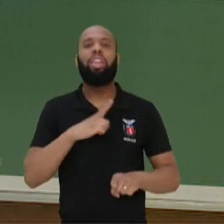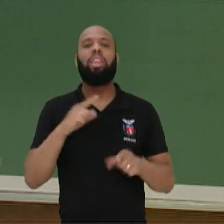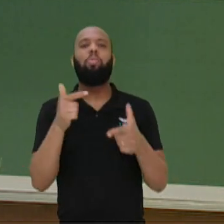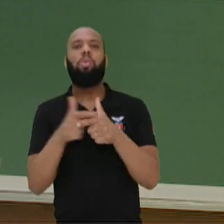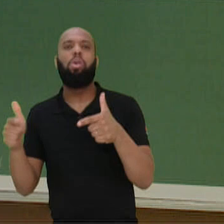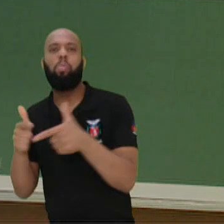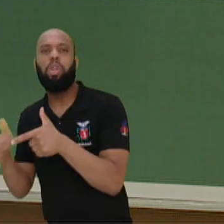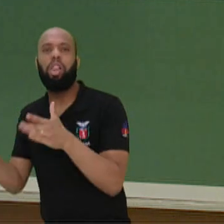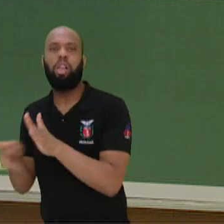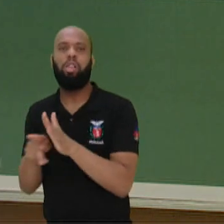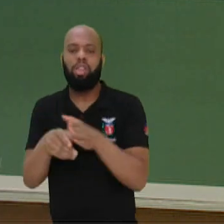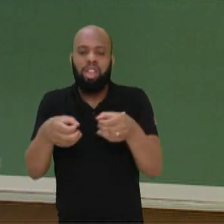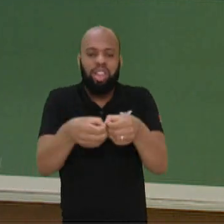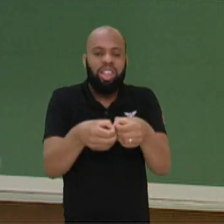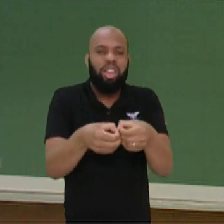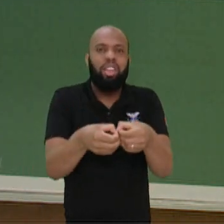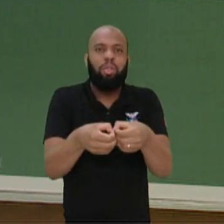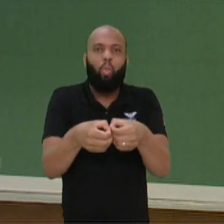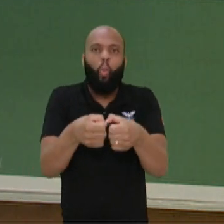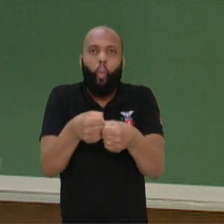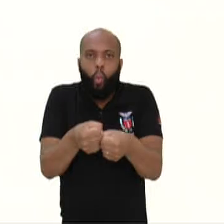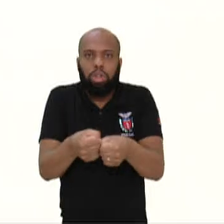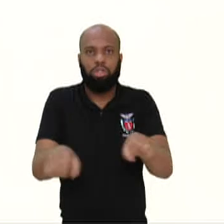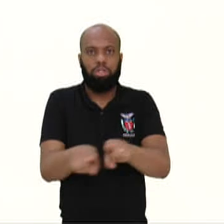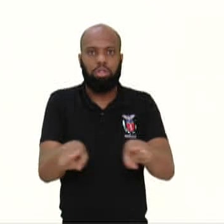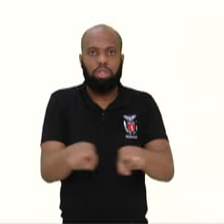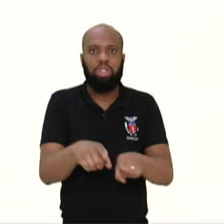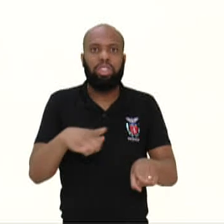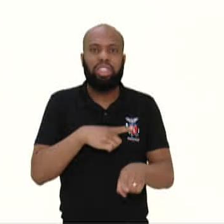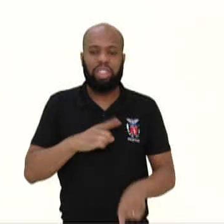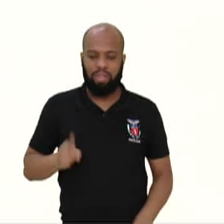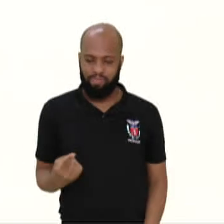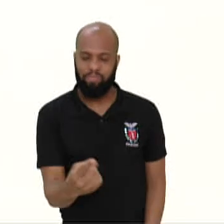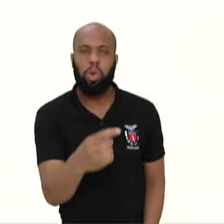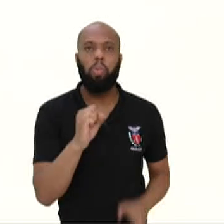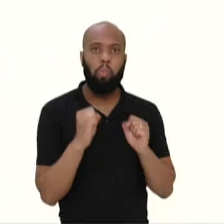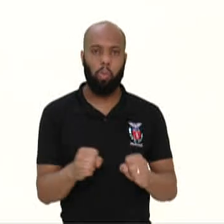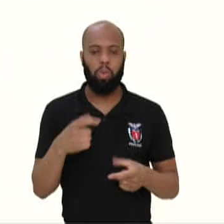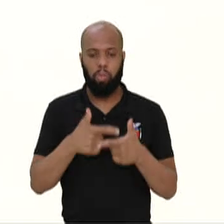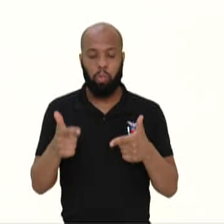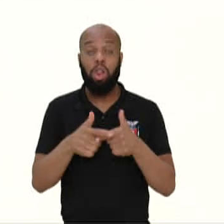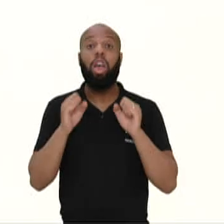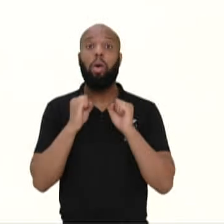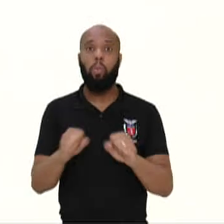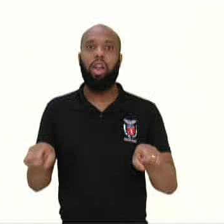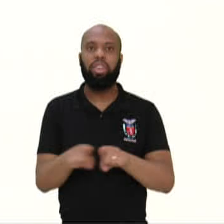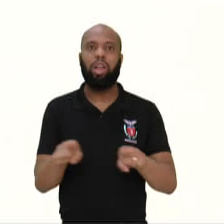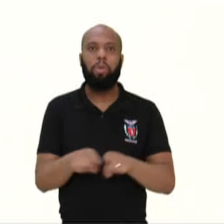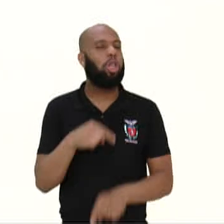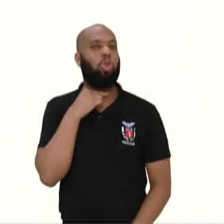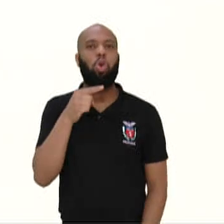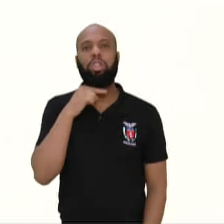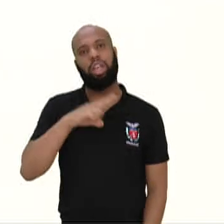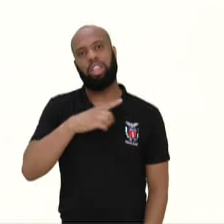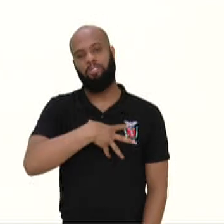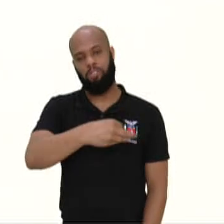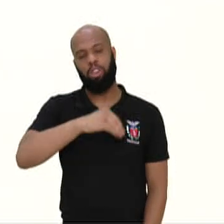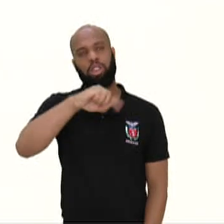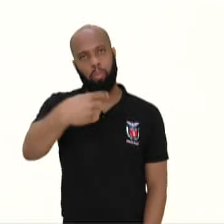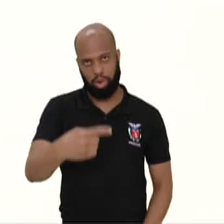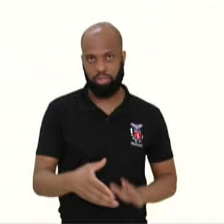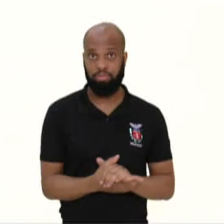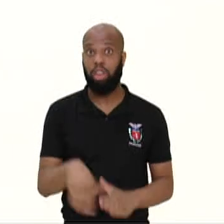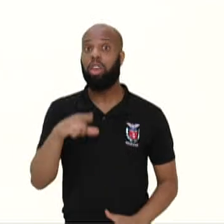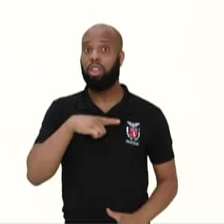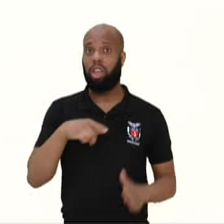ginecomastia, atrofia testicular, alterações na morfologia do esperma e infertilidade. Então, esses são os riscos, pensando no